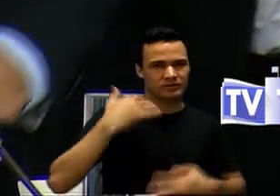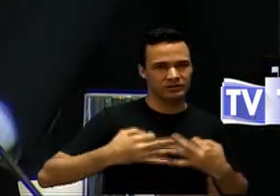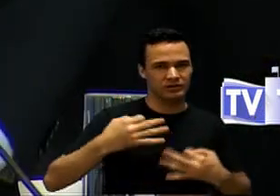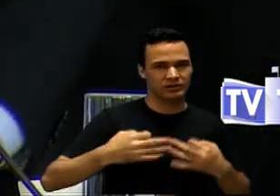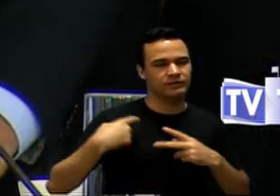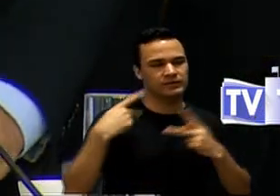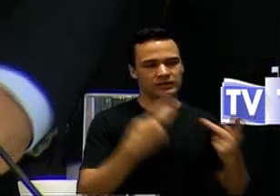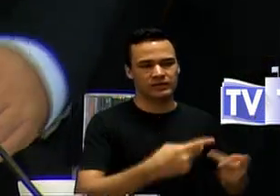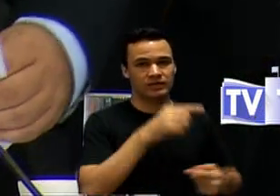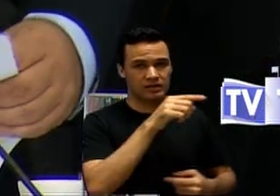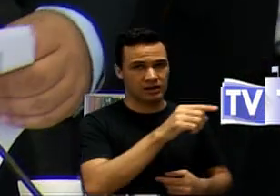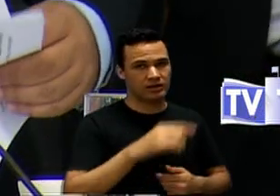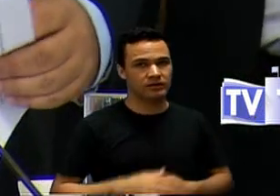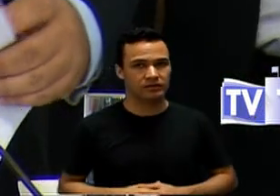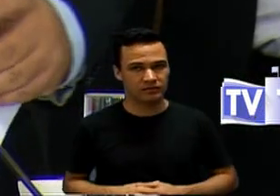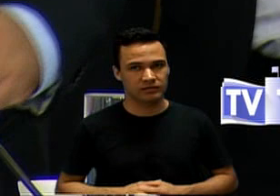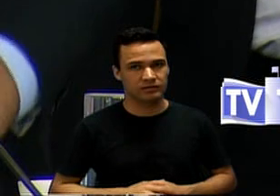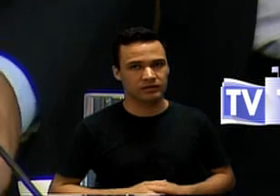visitar